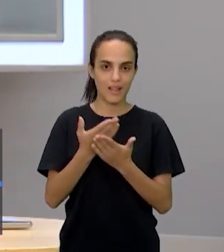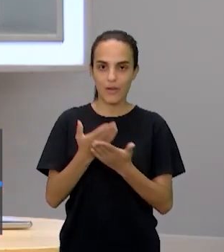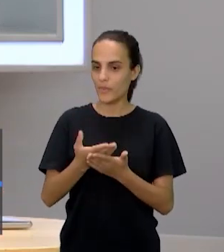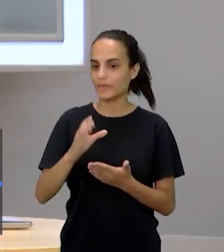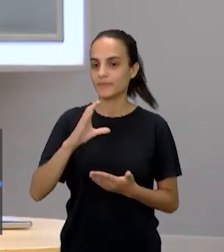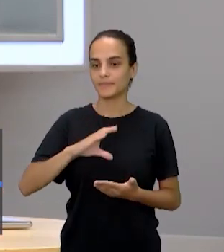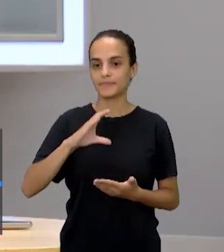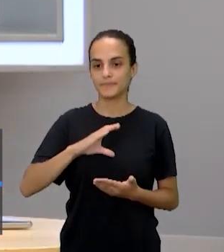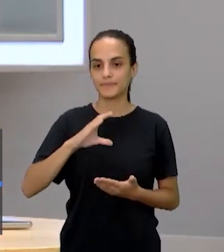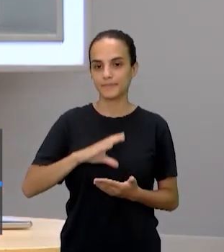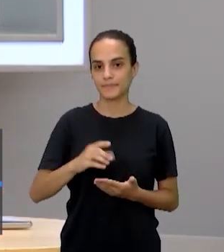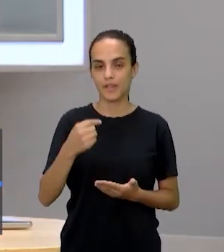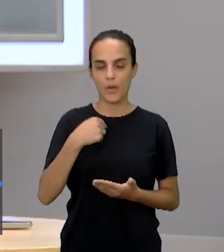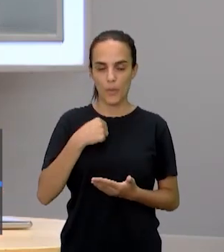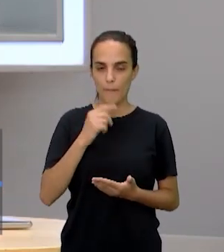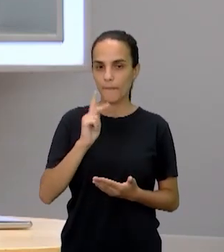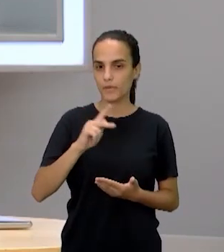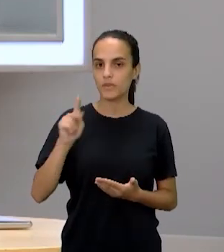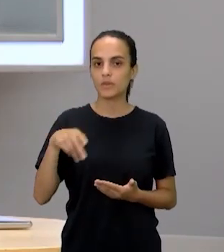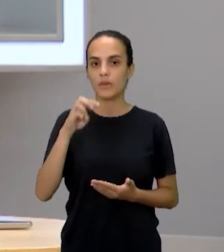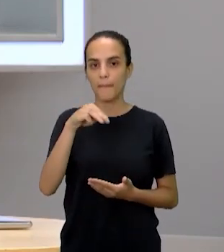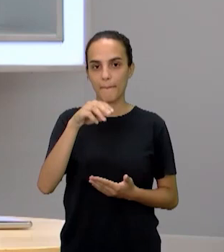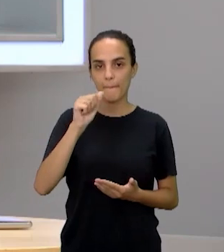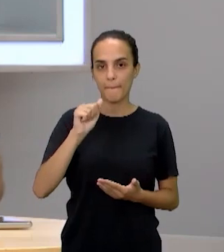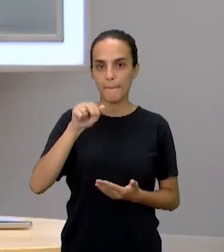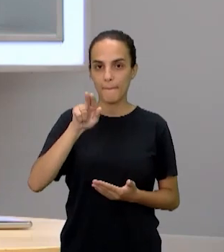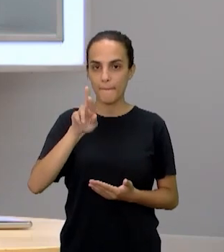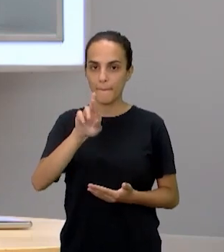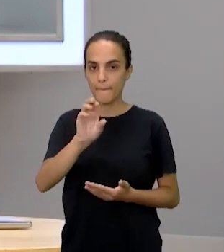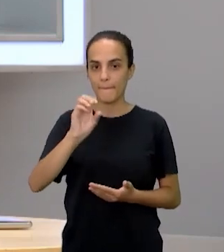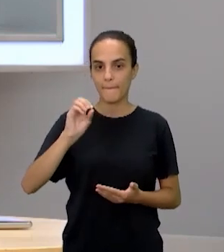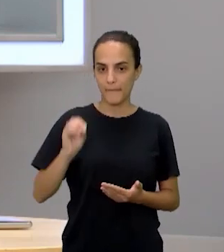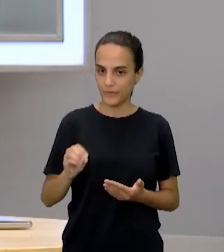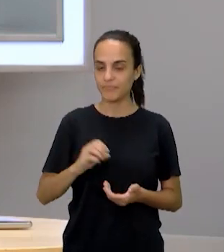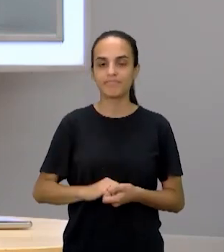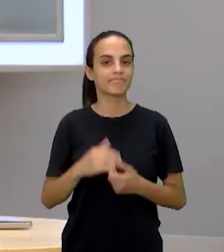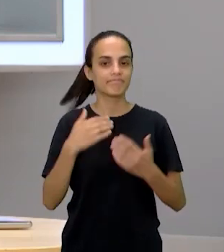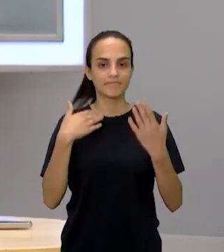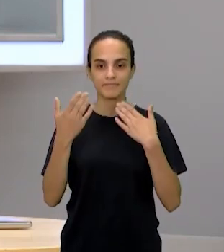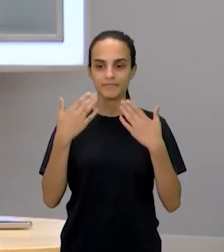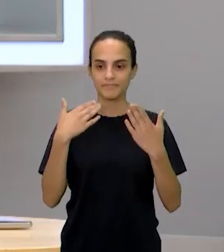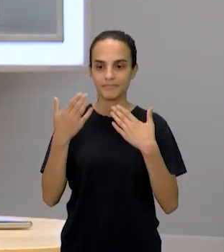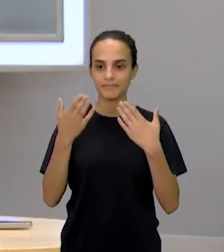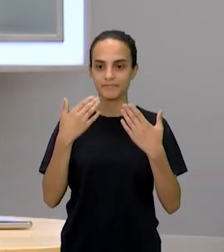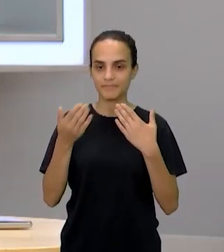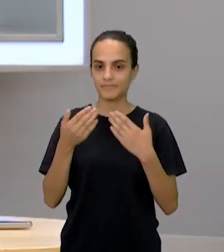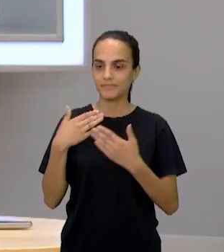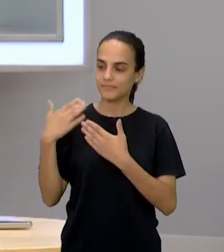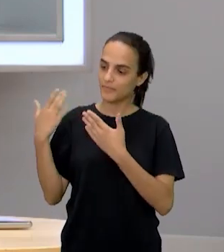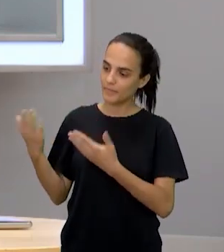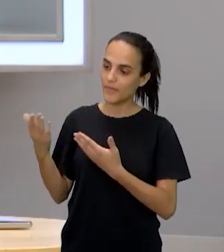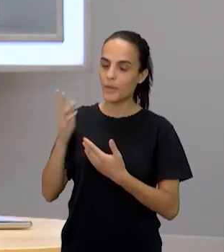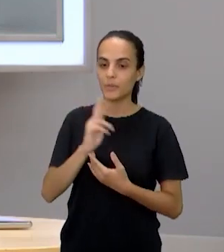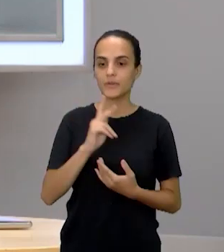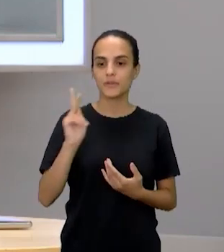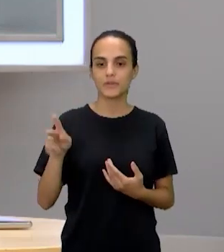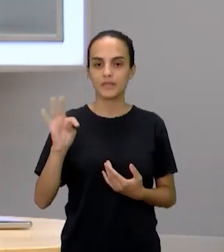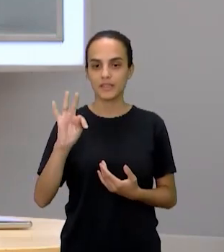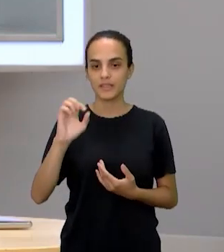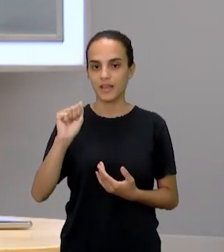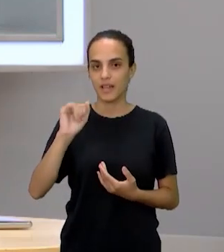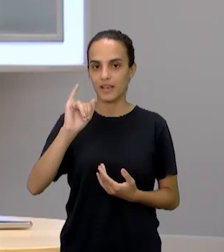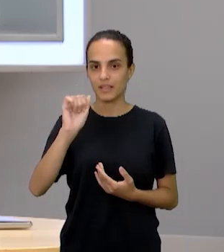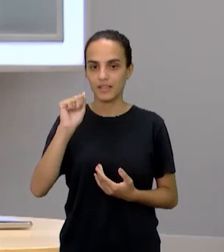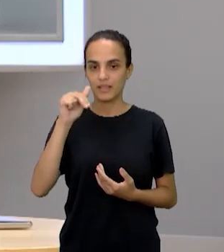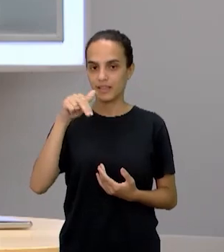portuguesa. Eu sou o professor Mauro Marcel e estou aqui para mediar a conversa que vocês terão com ela, a professora Tayana. Então, se vocês